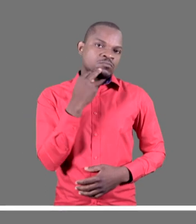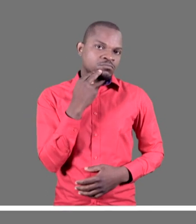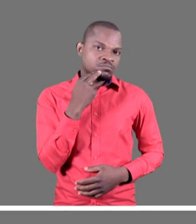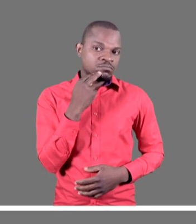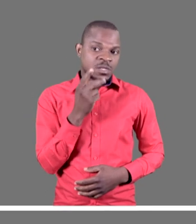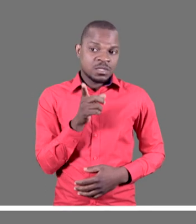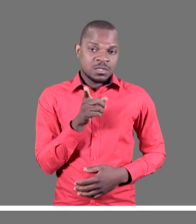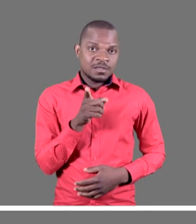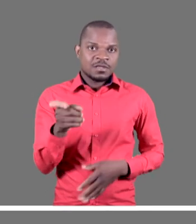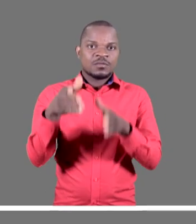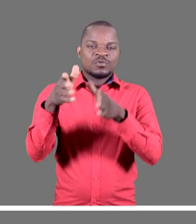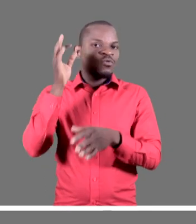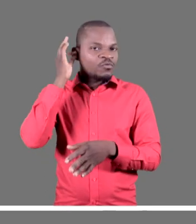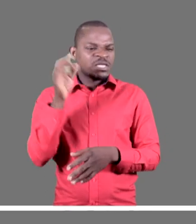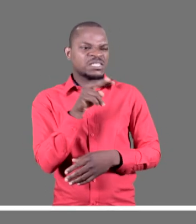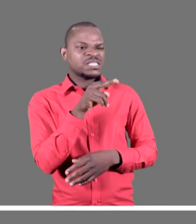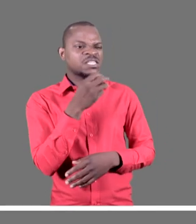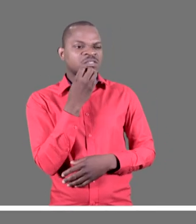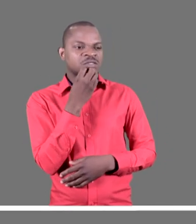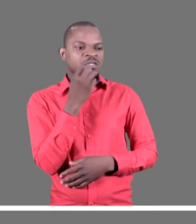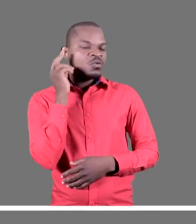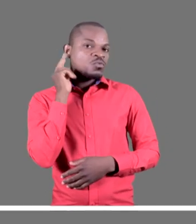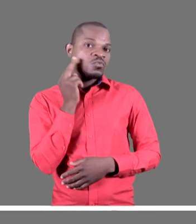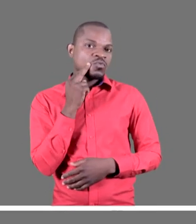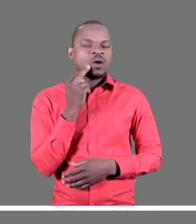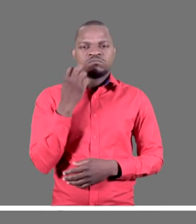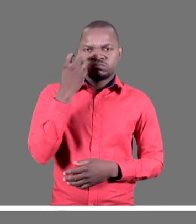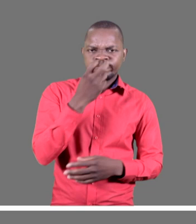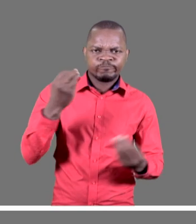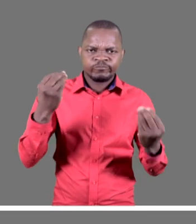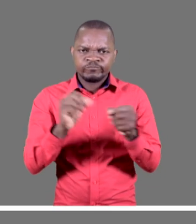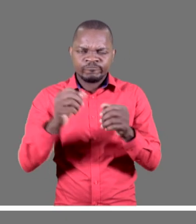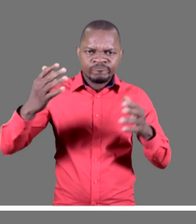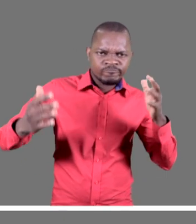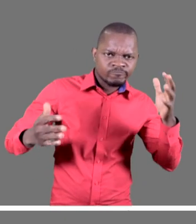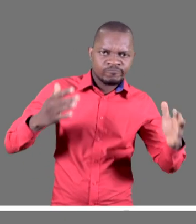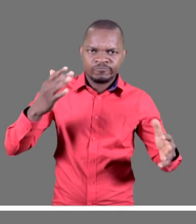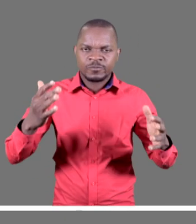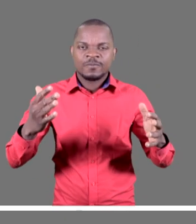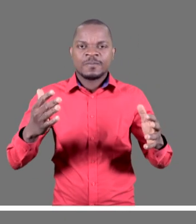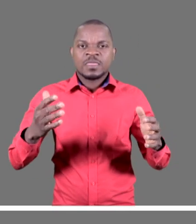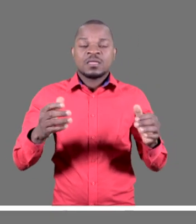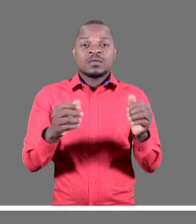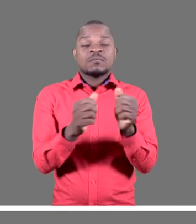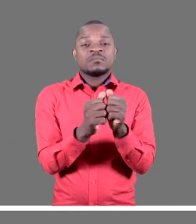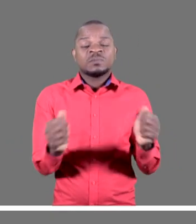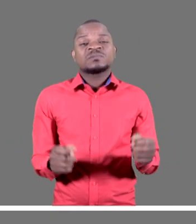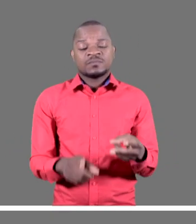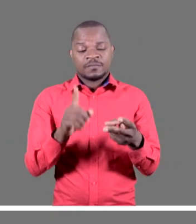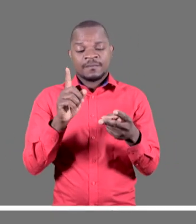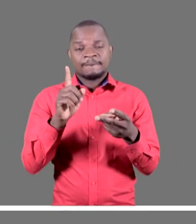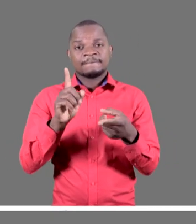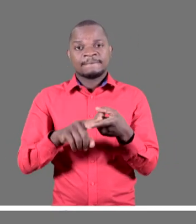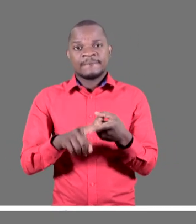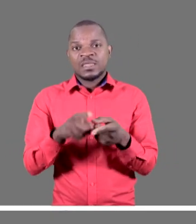esteja a atender, crie estratégias para atender essa pessoa surda, certo? Então, não só isso. Às